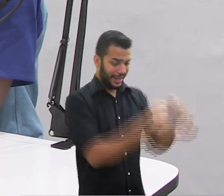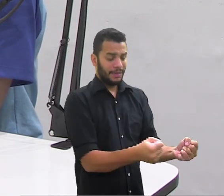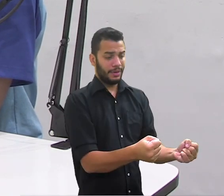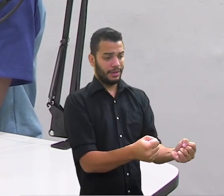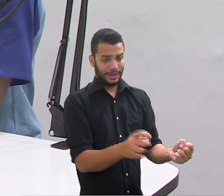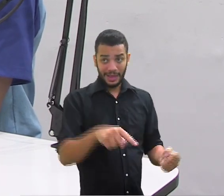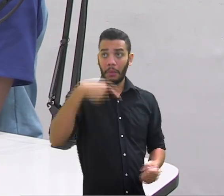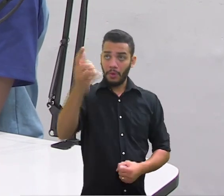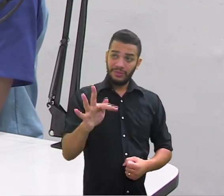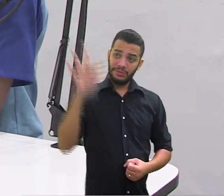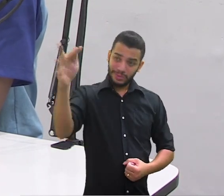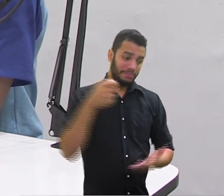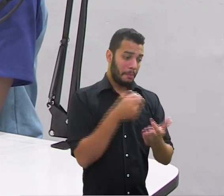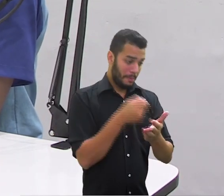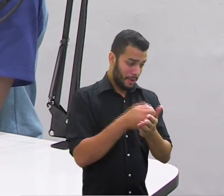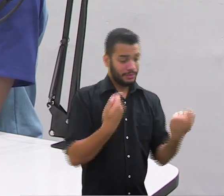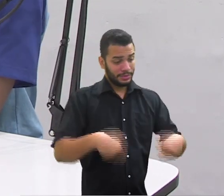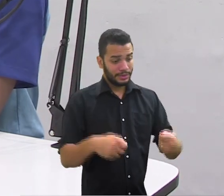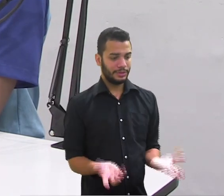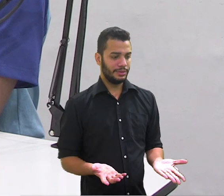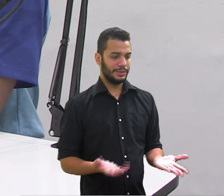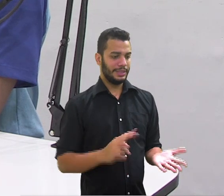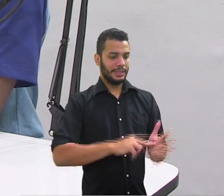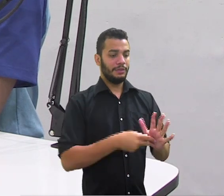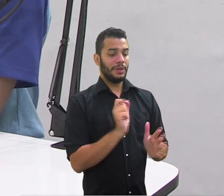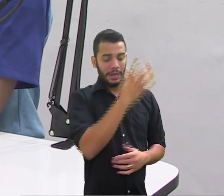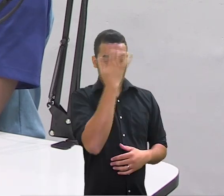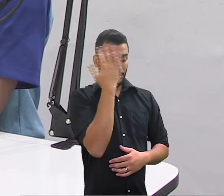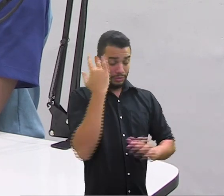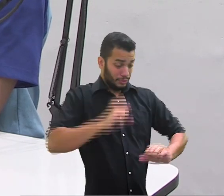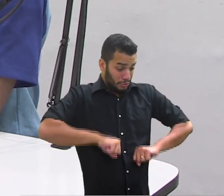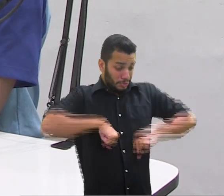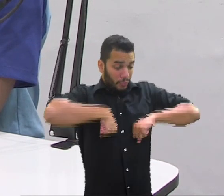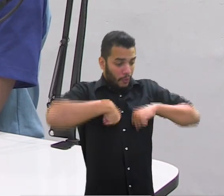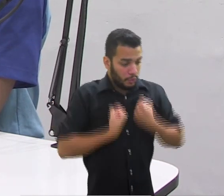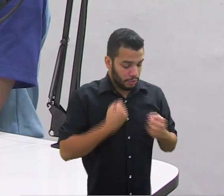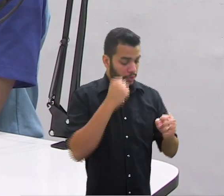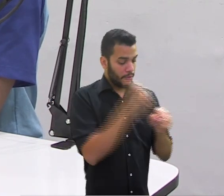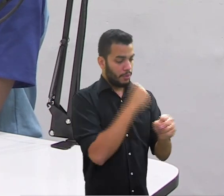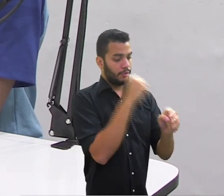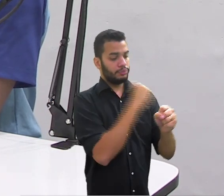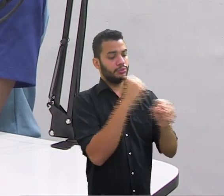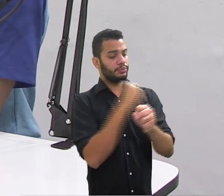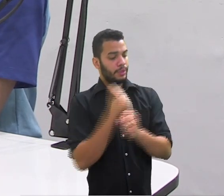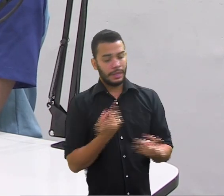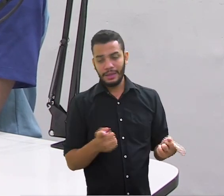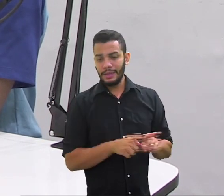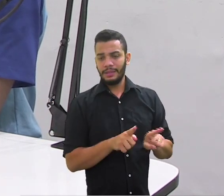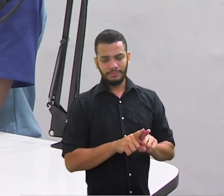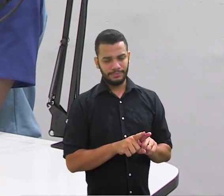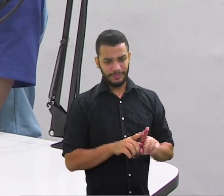de alguém. Então, assim, antes de fazer qualquer coisa, de destruir alguma coisa, pensar nisso